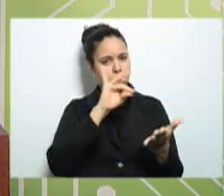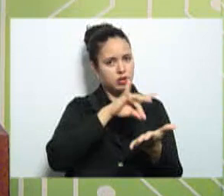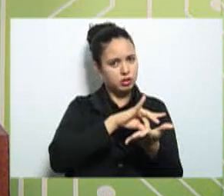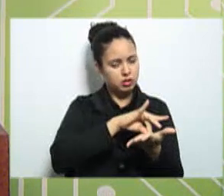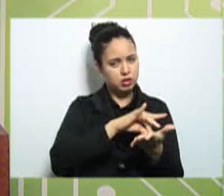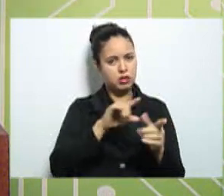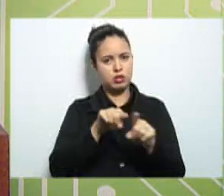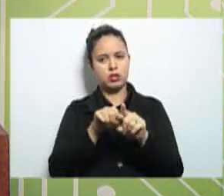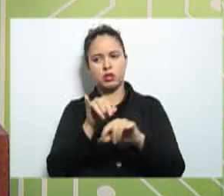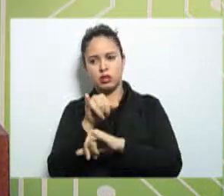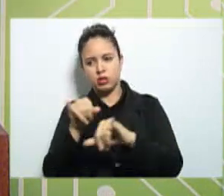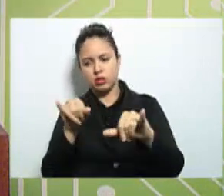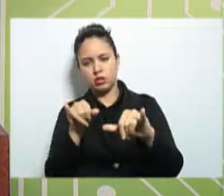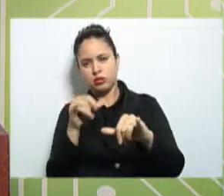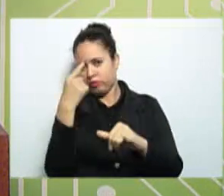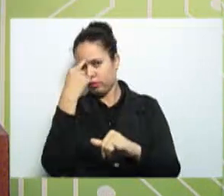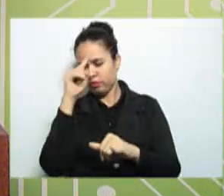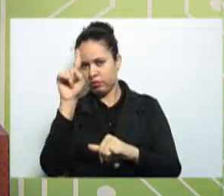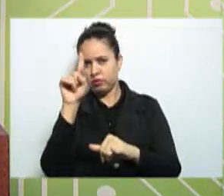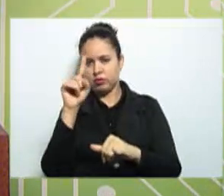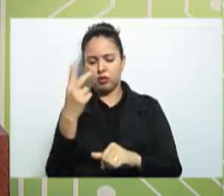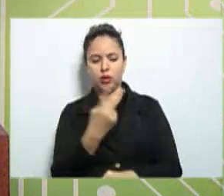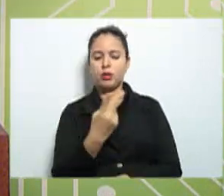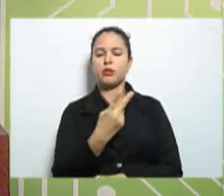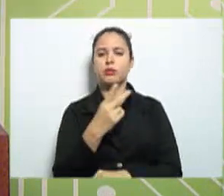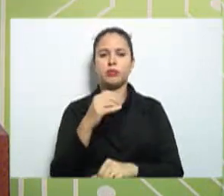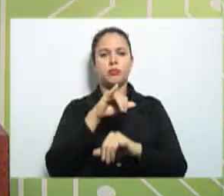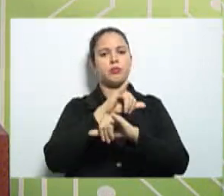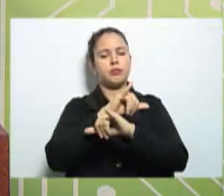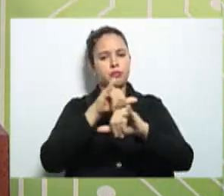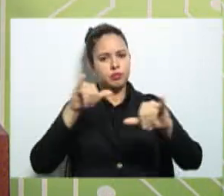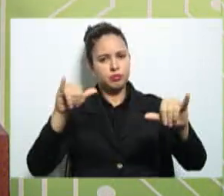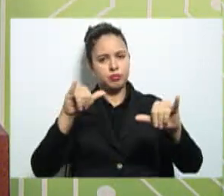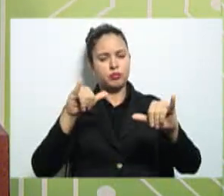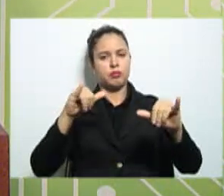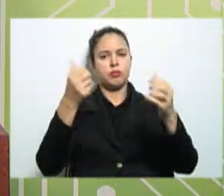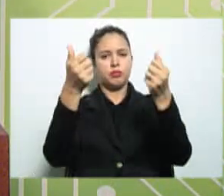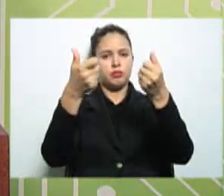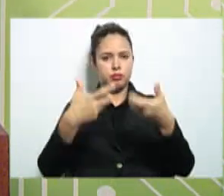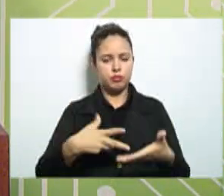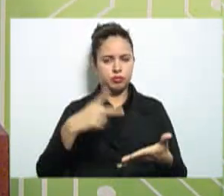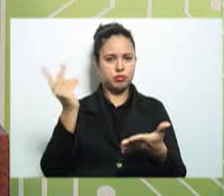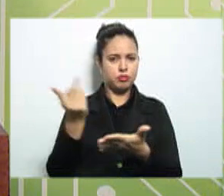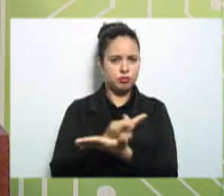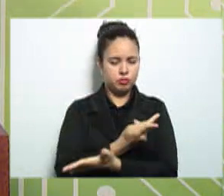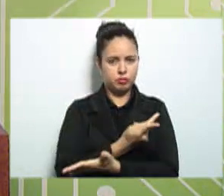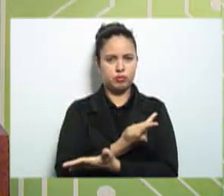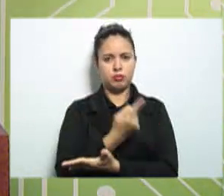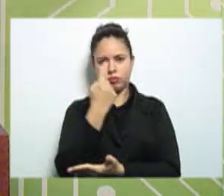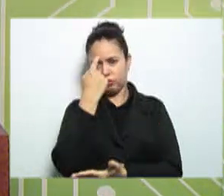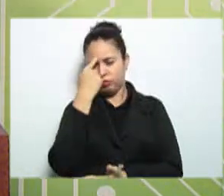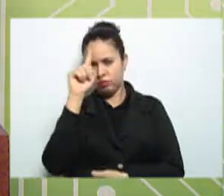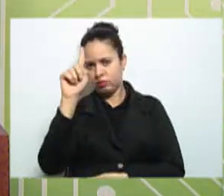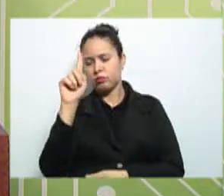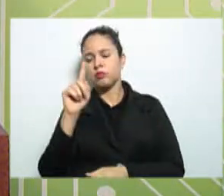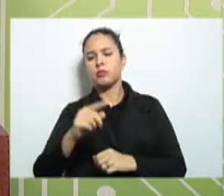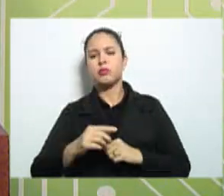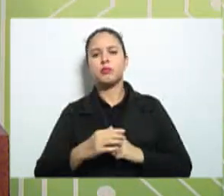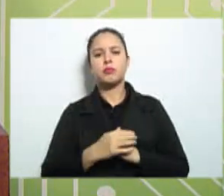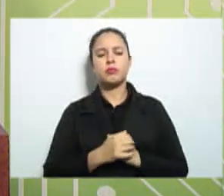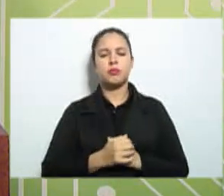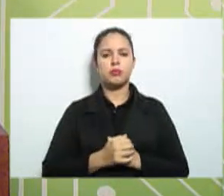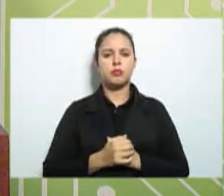ficcional, mas em ambas eu estou narrando, eu estou relatando um fato ocorrido ou inventado aí pela